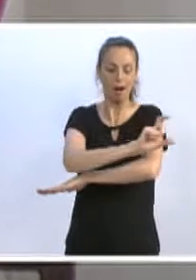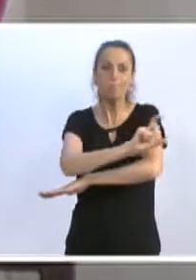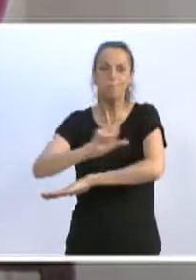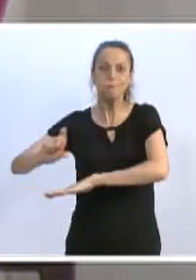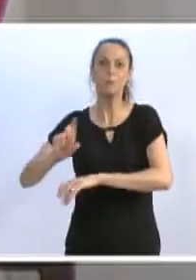jogador caminha só